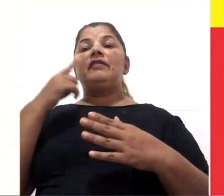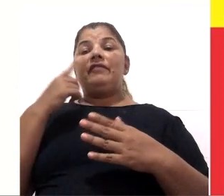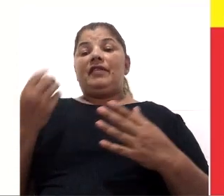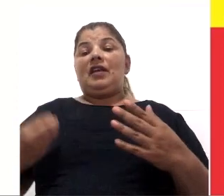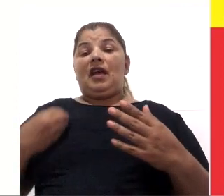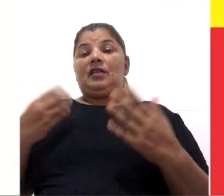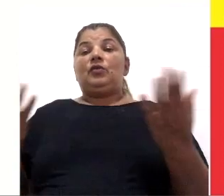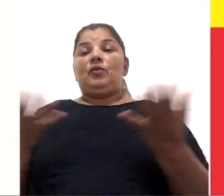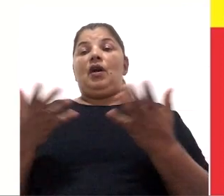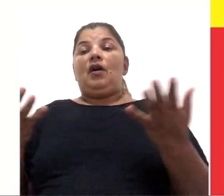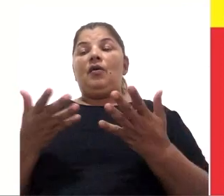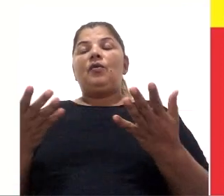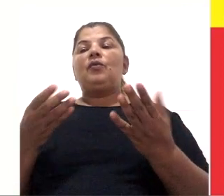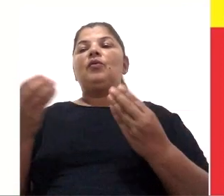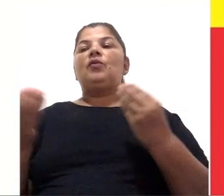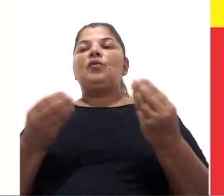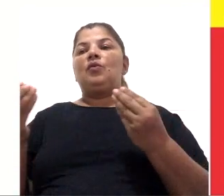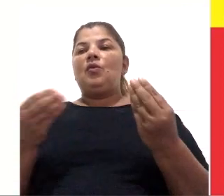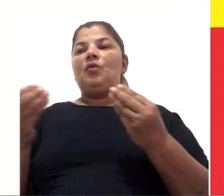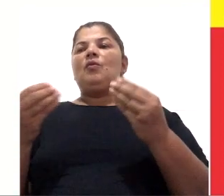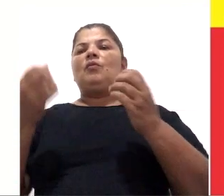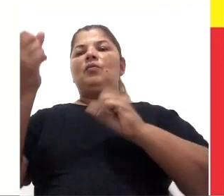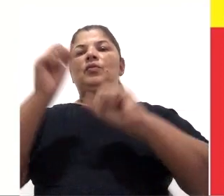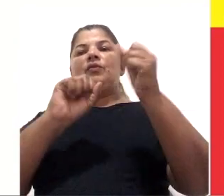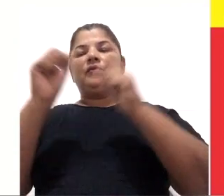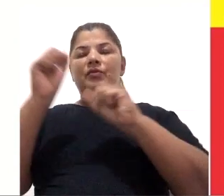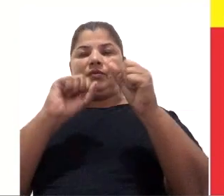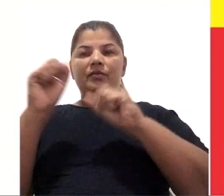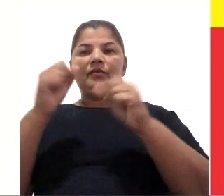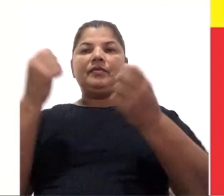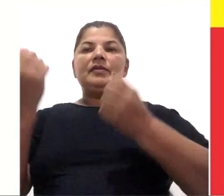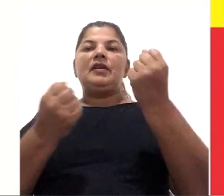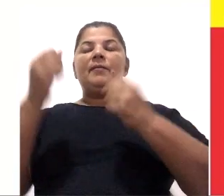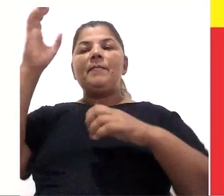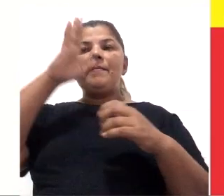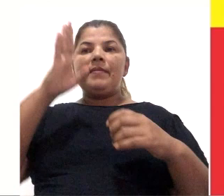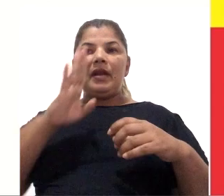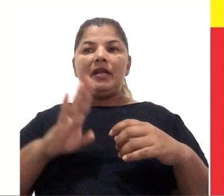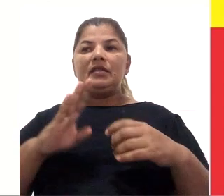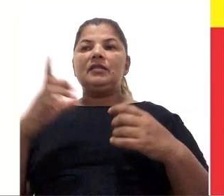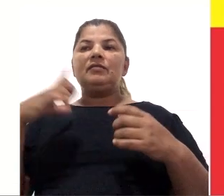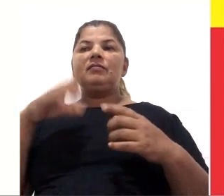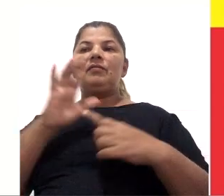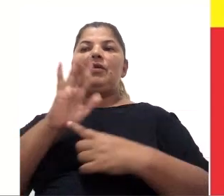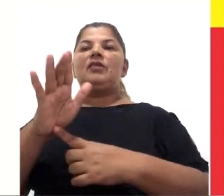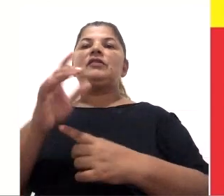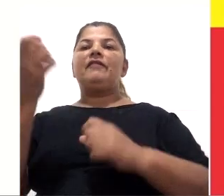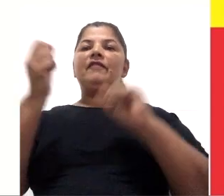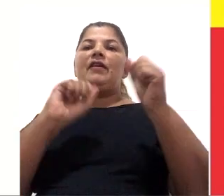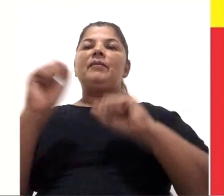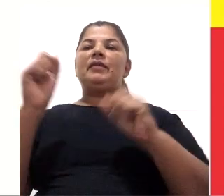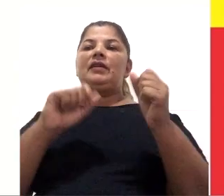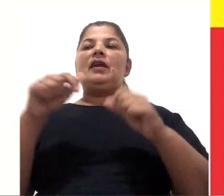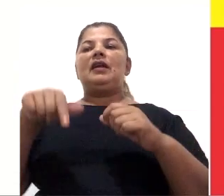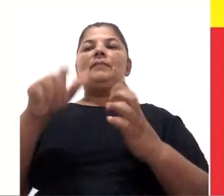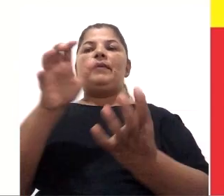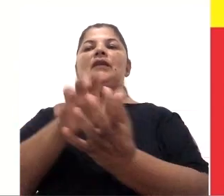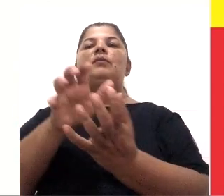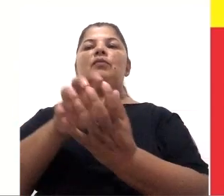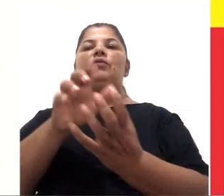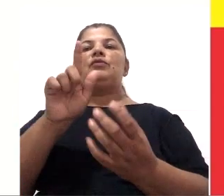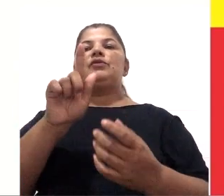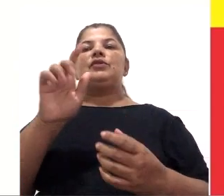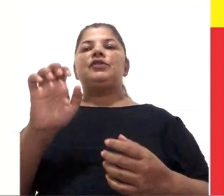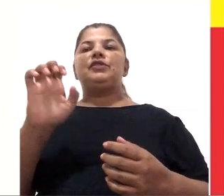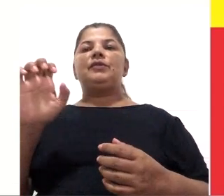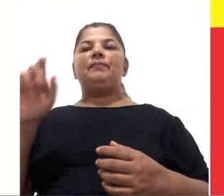atualmente como é o cenário da indústria automobilística brasileira, tá? Essa aí é uma fábrica da Jeep aqui